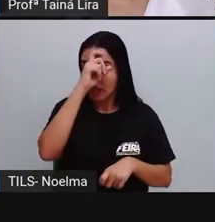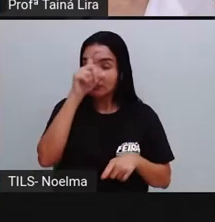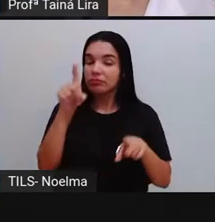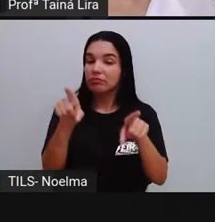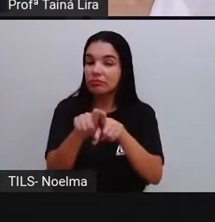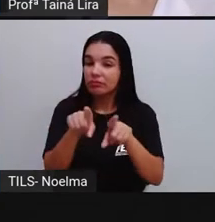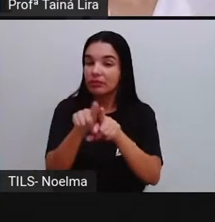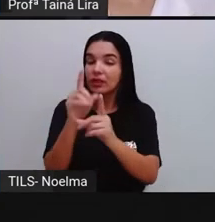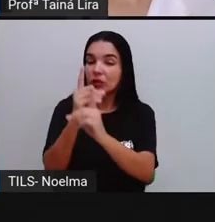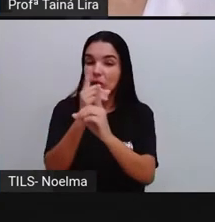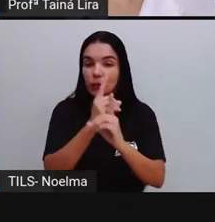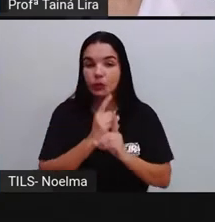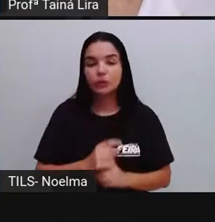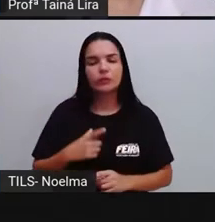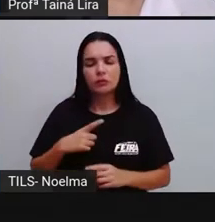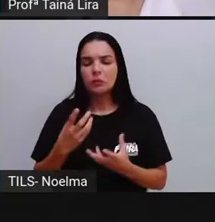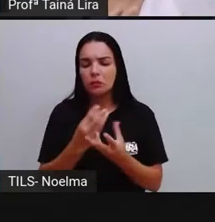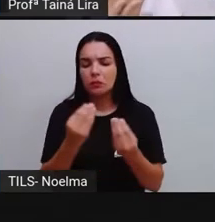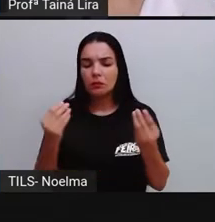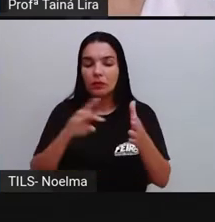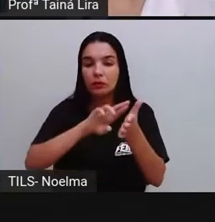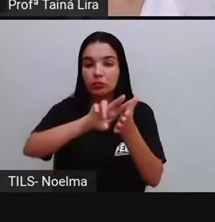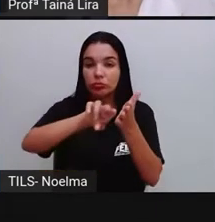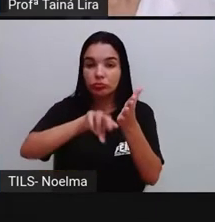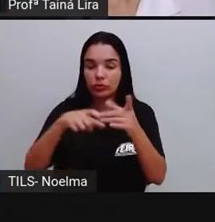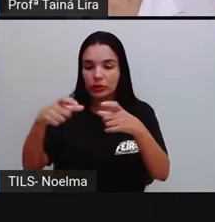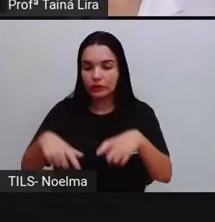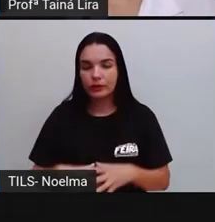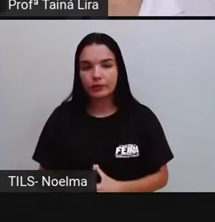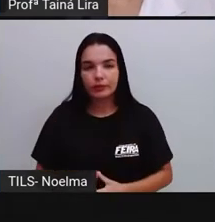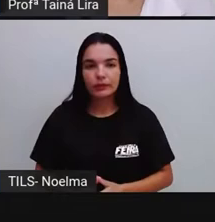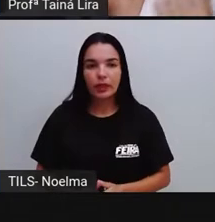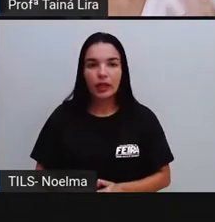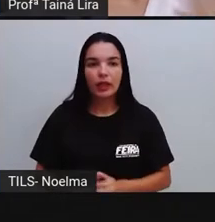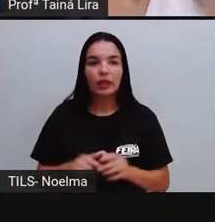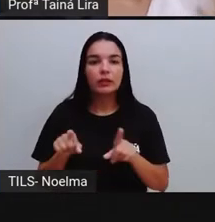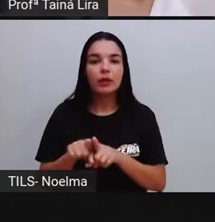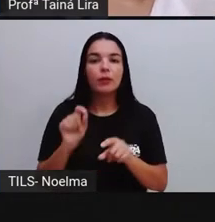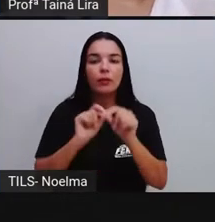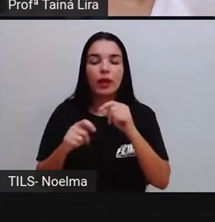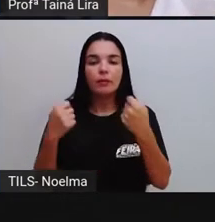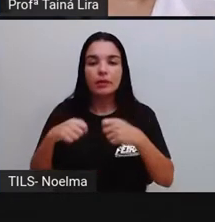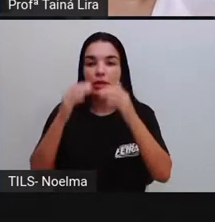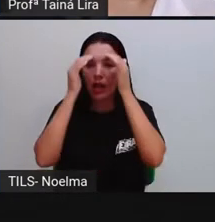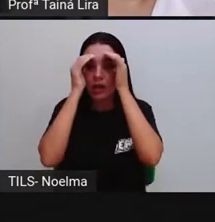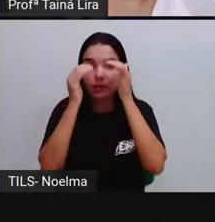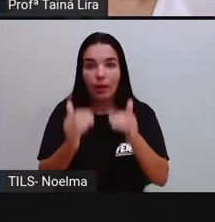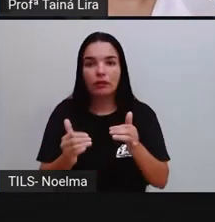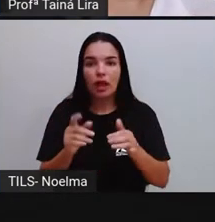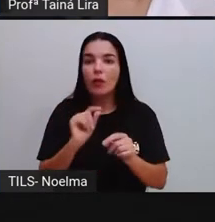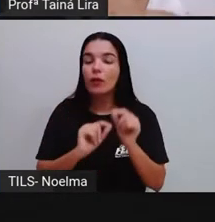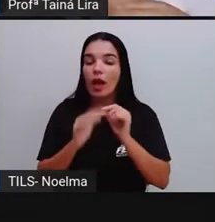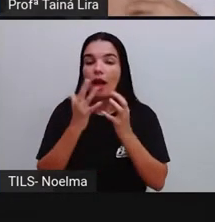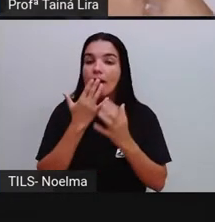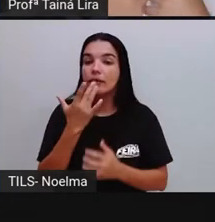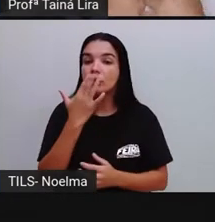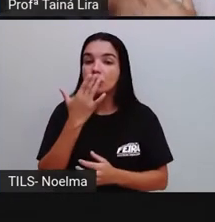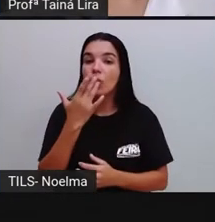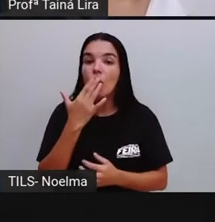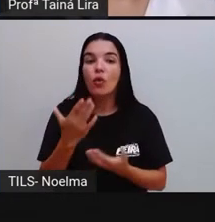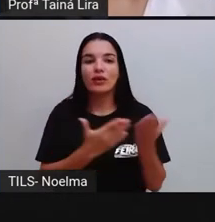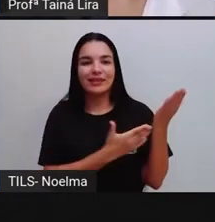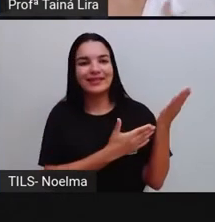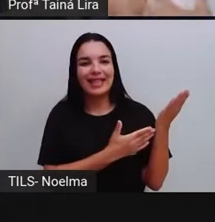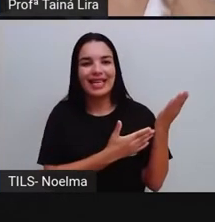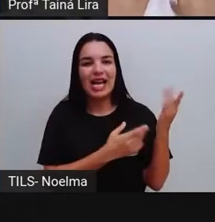outra coisa, né, que a gente precisa fazer é respeitar aí as cores da lixeira, dessas